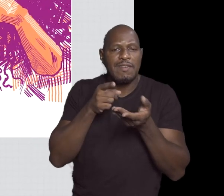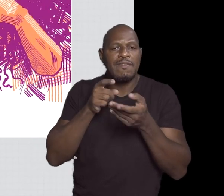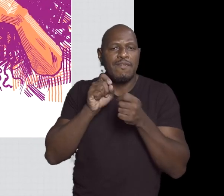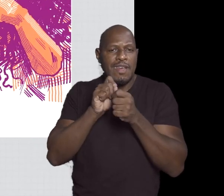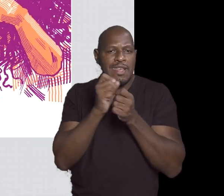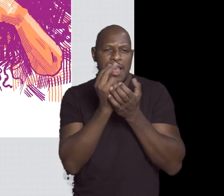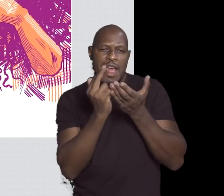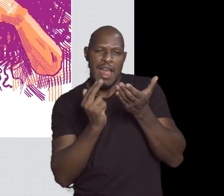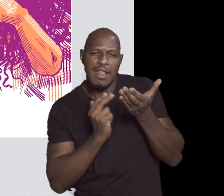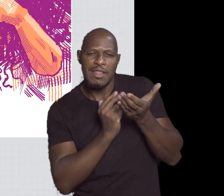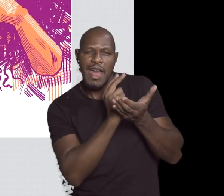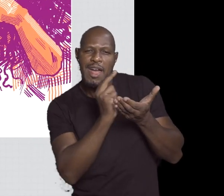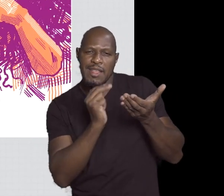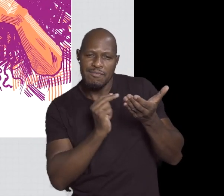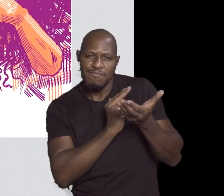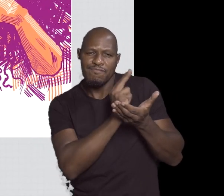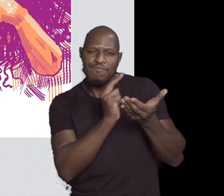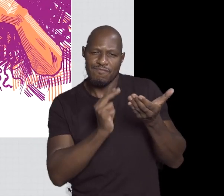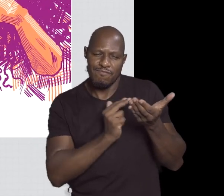fazer ilustrações